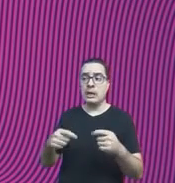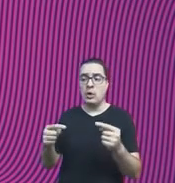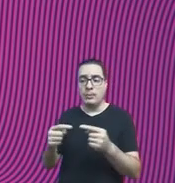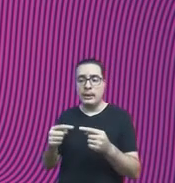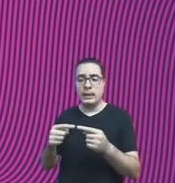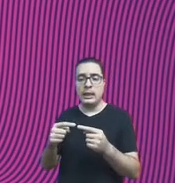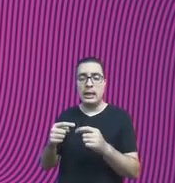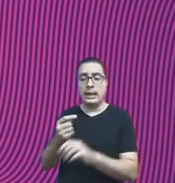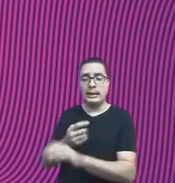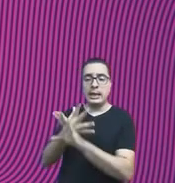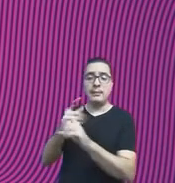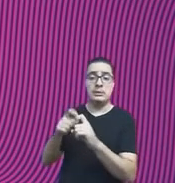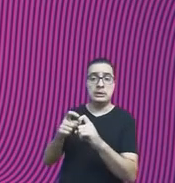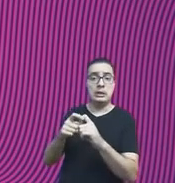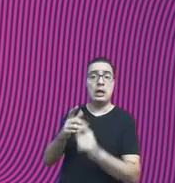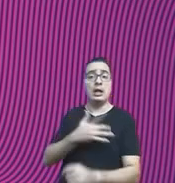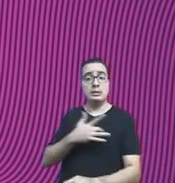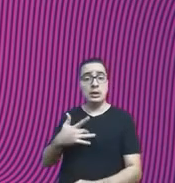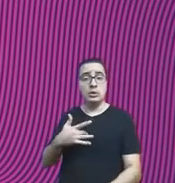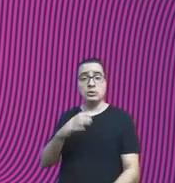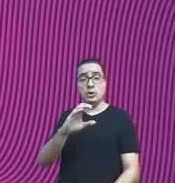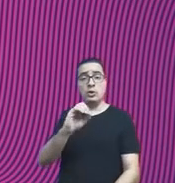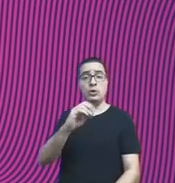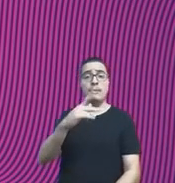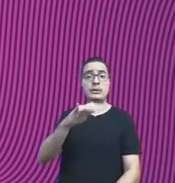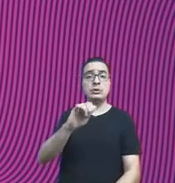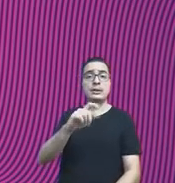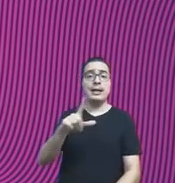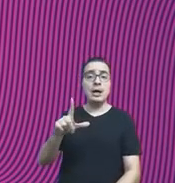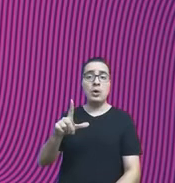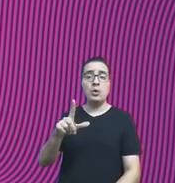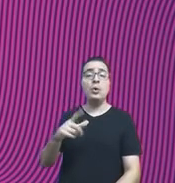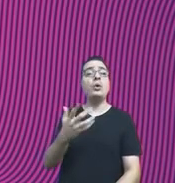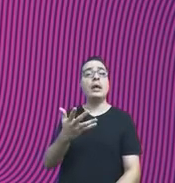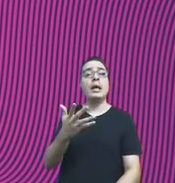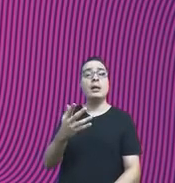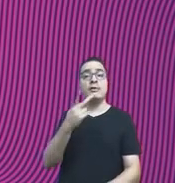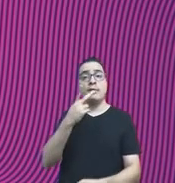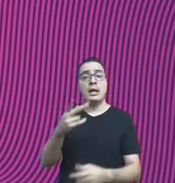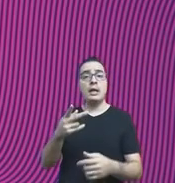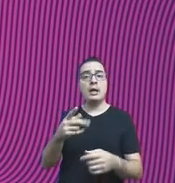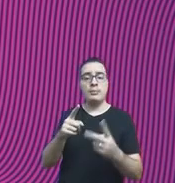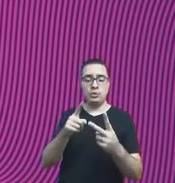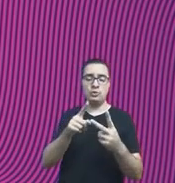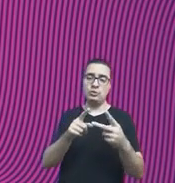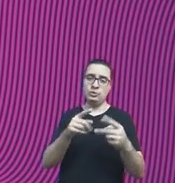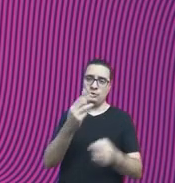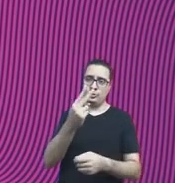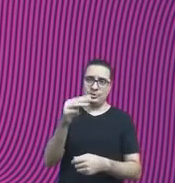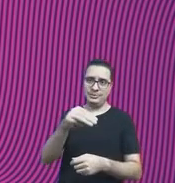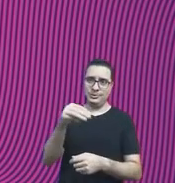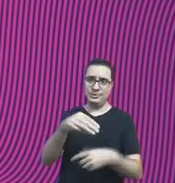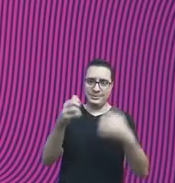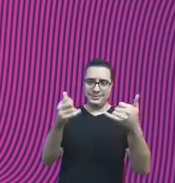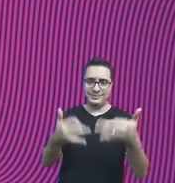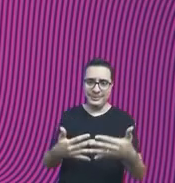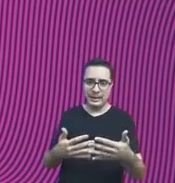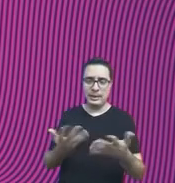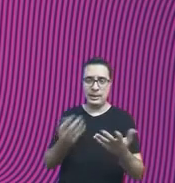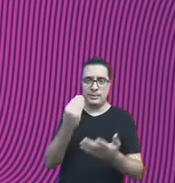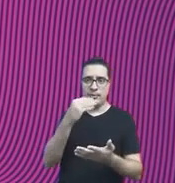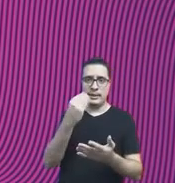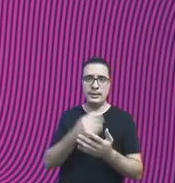saúde ocupacional, né? Mas deixa de lado. Agora, o que eu quero investir, aproveitar meus últimos 2 minutos, eu estou meio agora